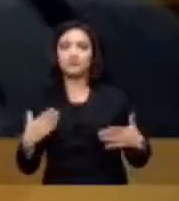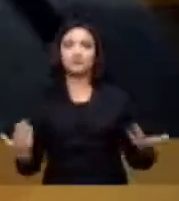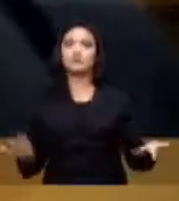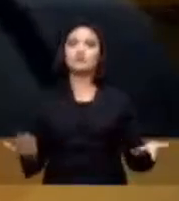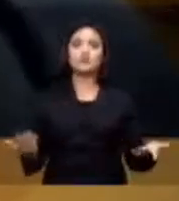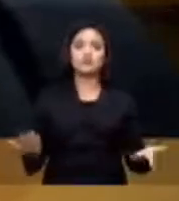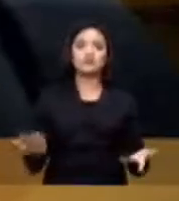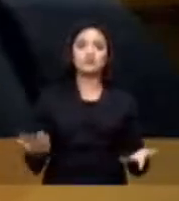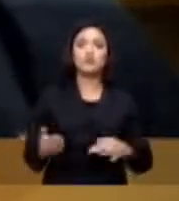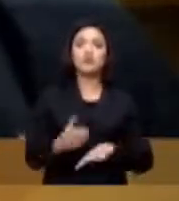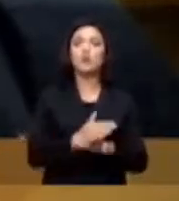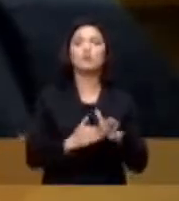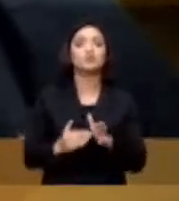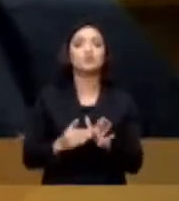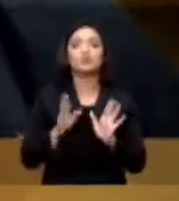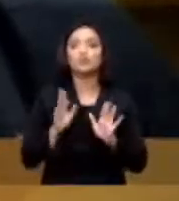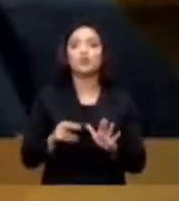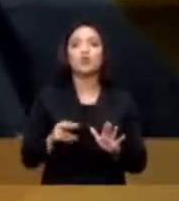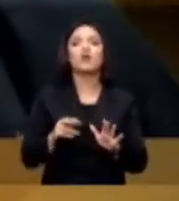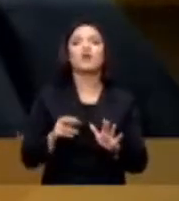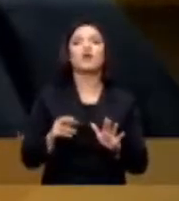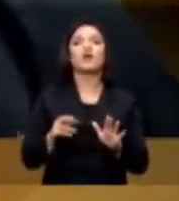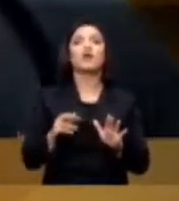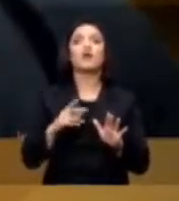como domínio privado.